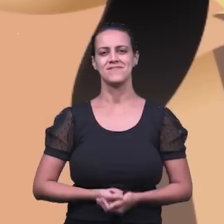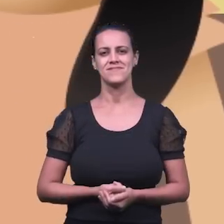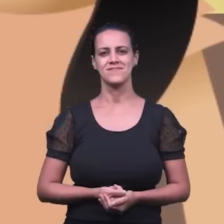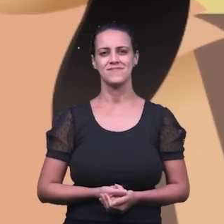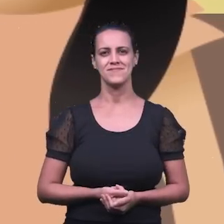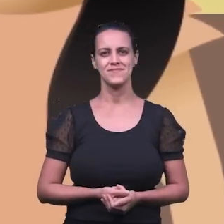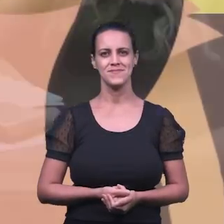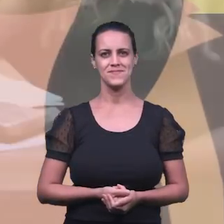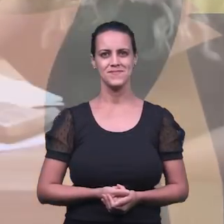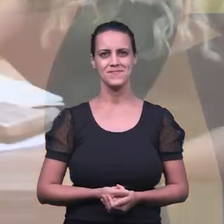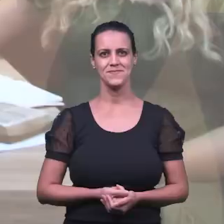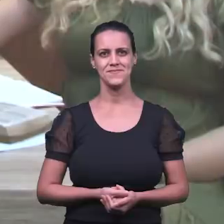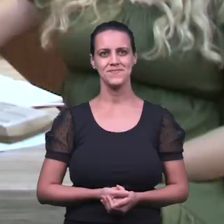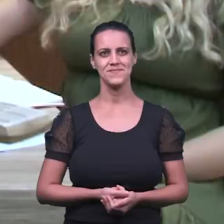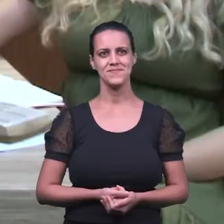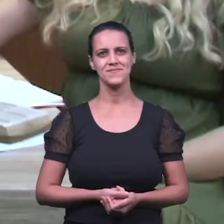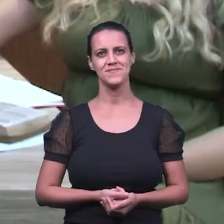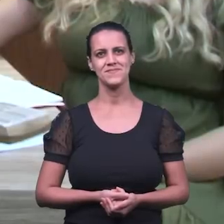Jesus.